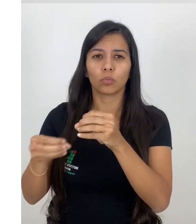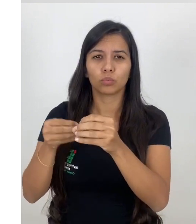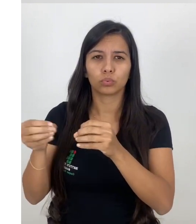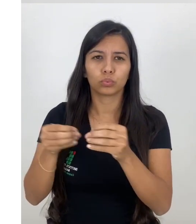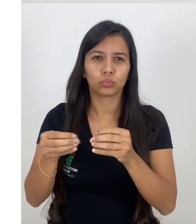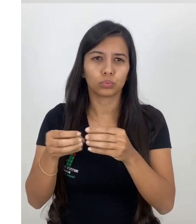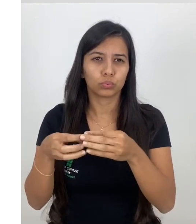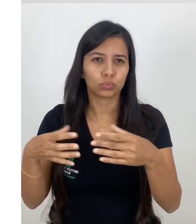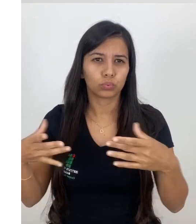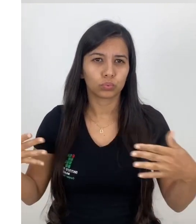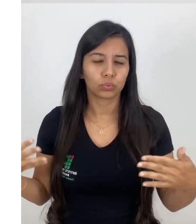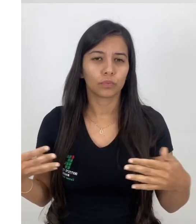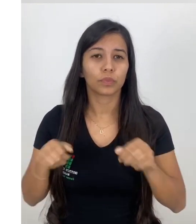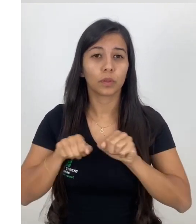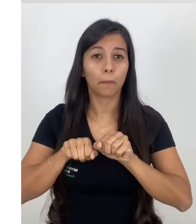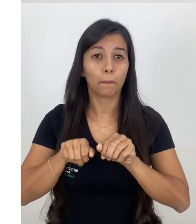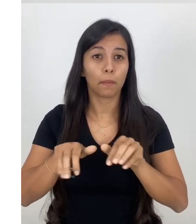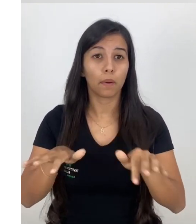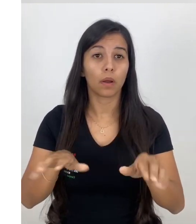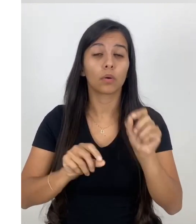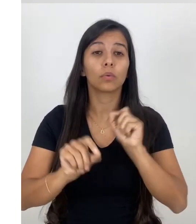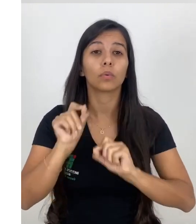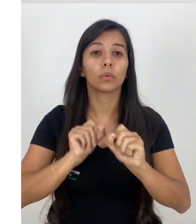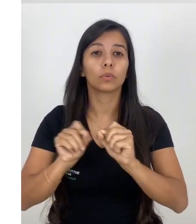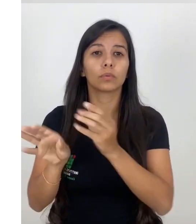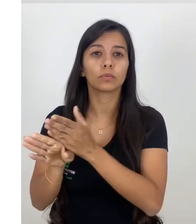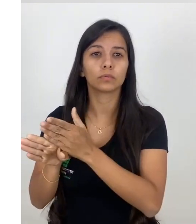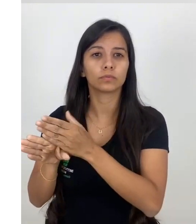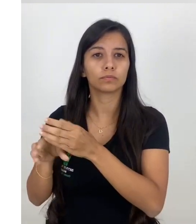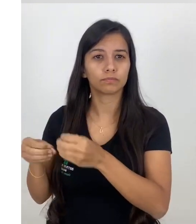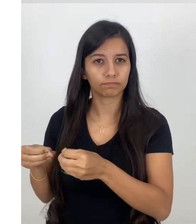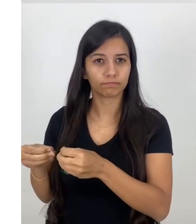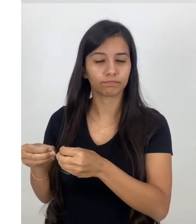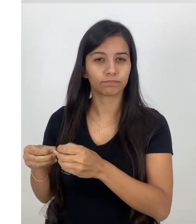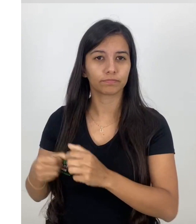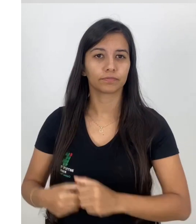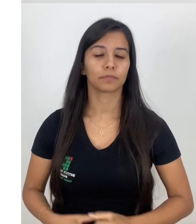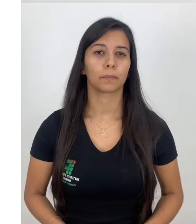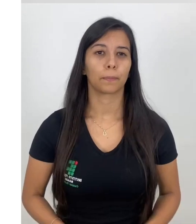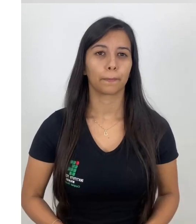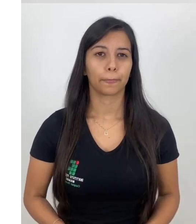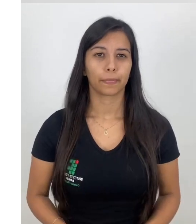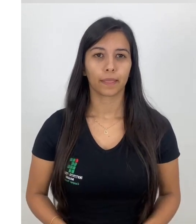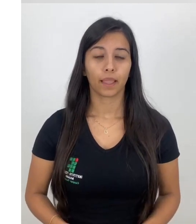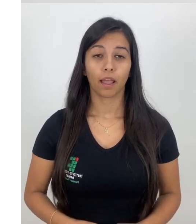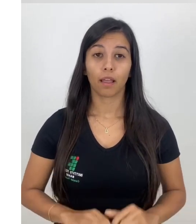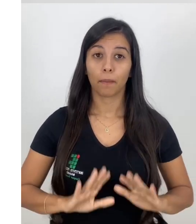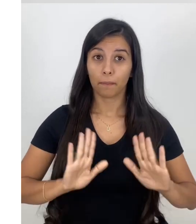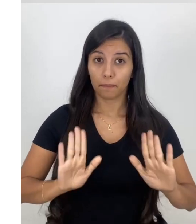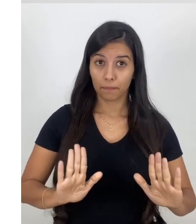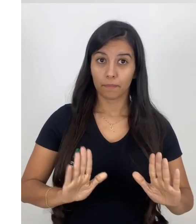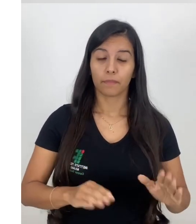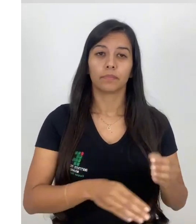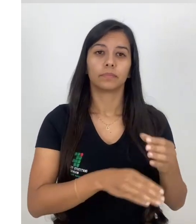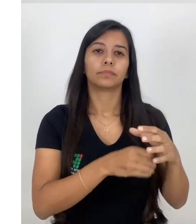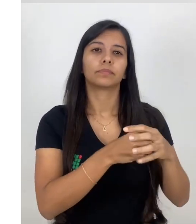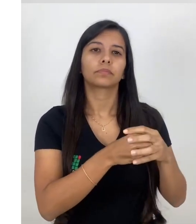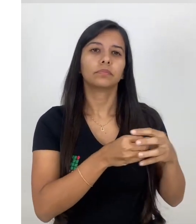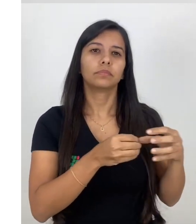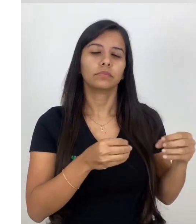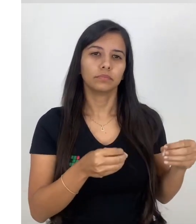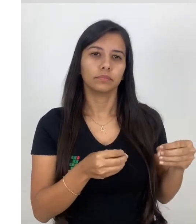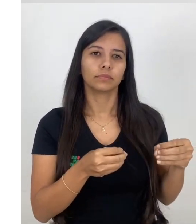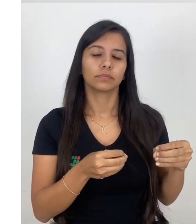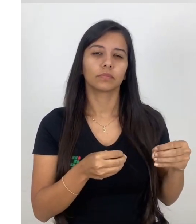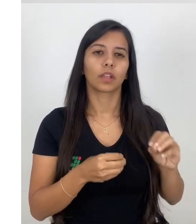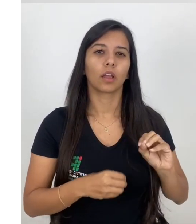somáticas. Elas vão se reproduzir através da mitose. Já as células que não são somáticas, elas são